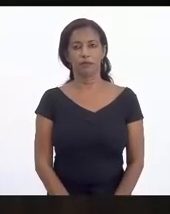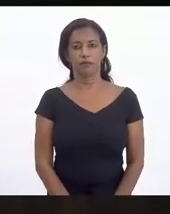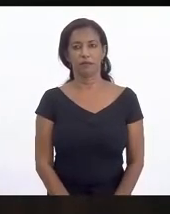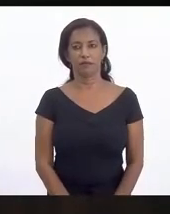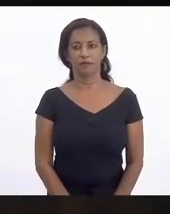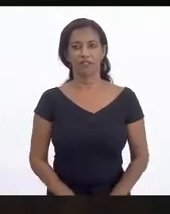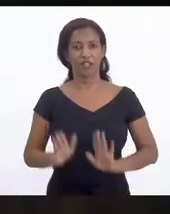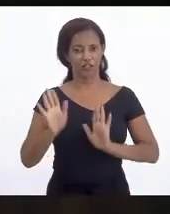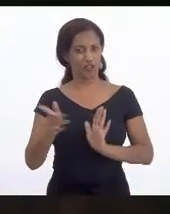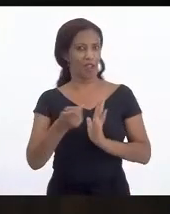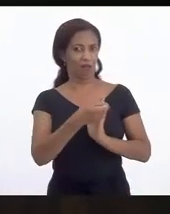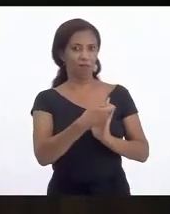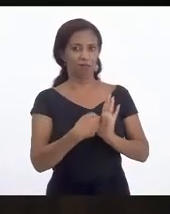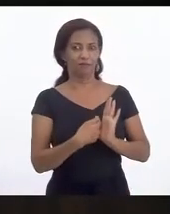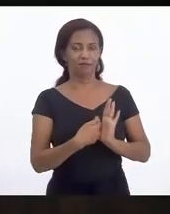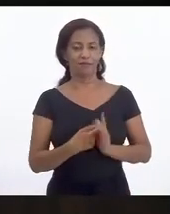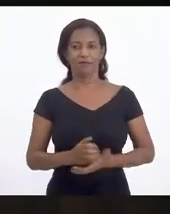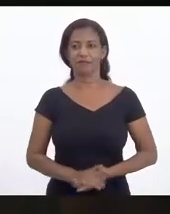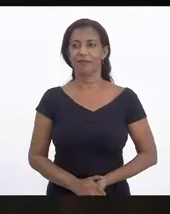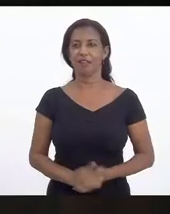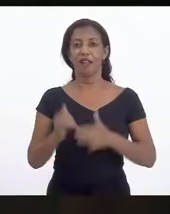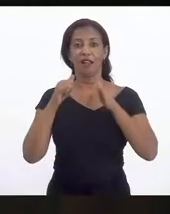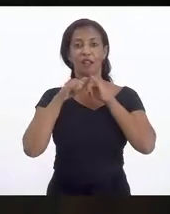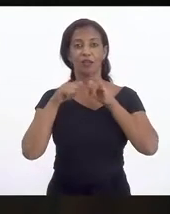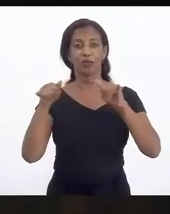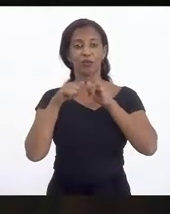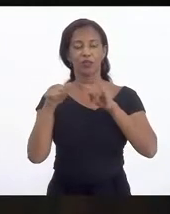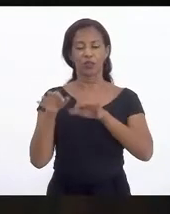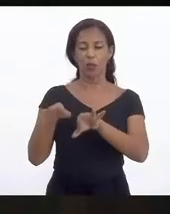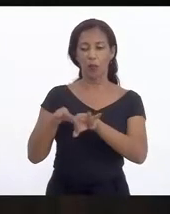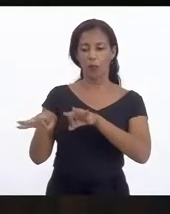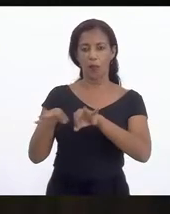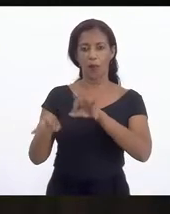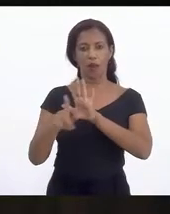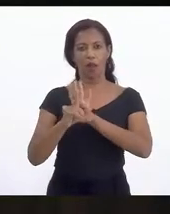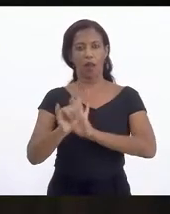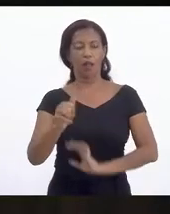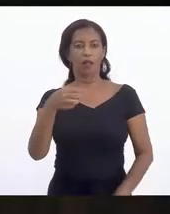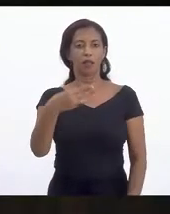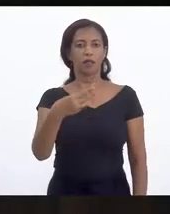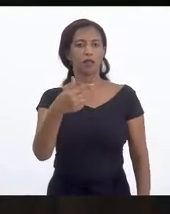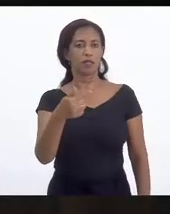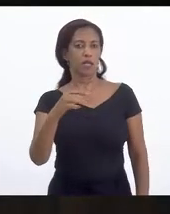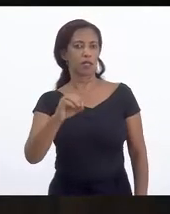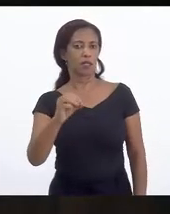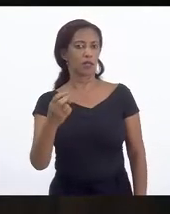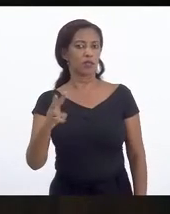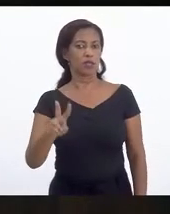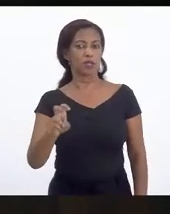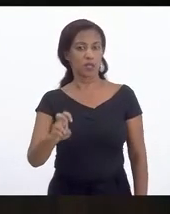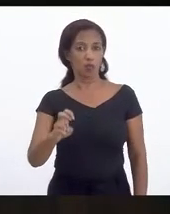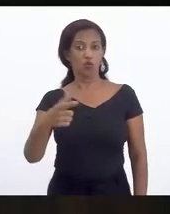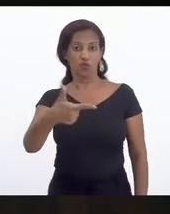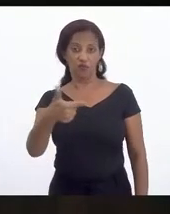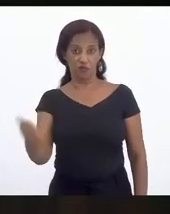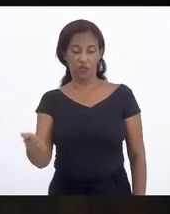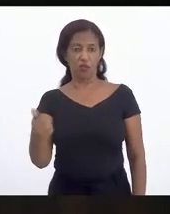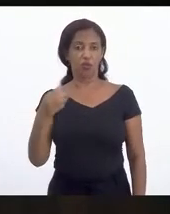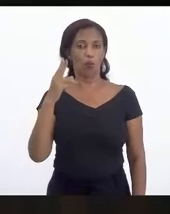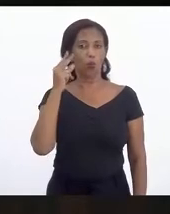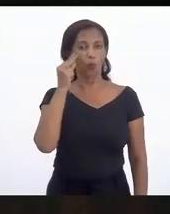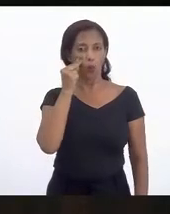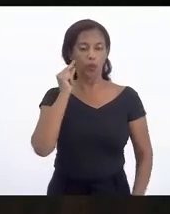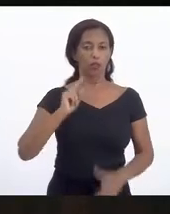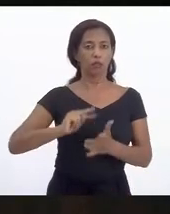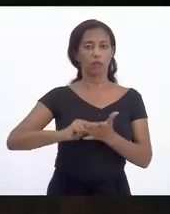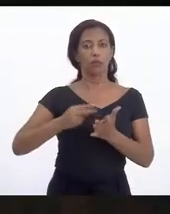Já anotado aqui, deputado. Anuncio em projeto de lei número 3705/2021, de autoria da deputada Mônica Francisco, que